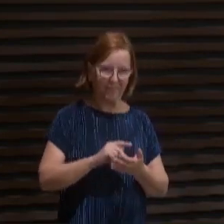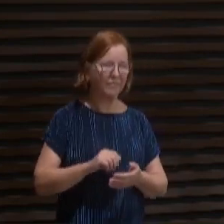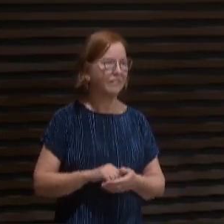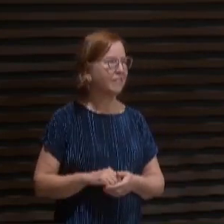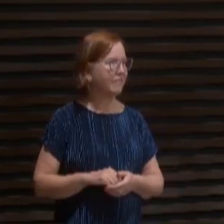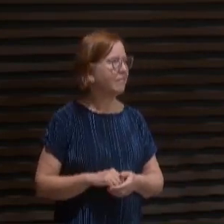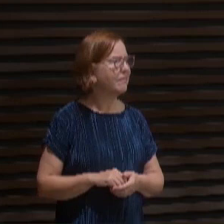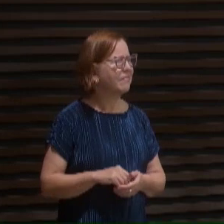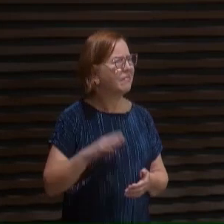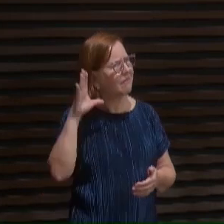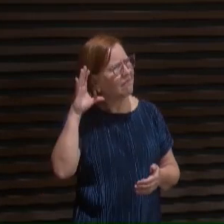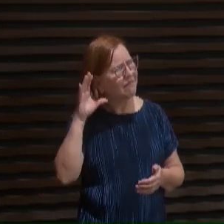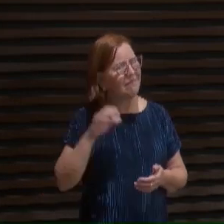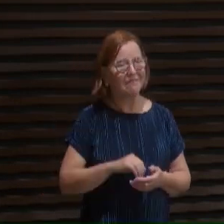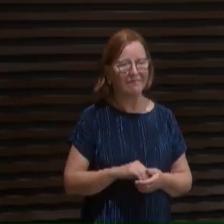Hã?